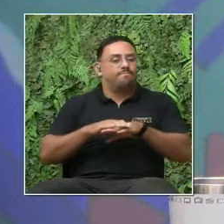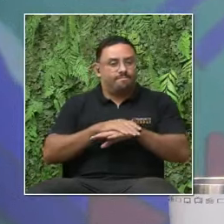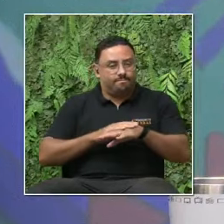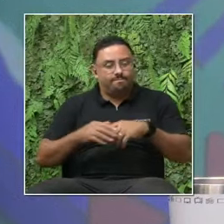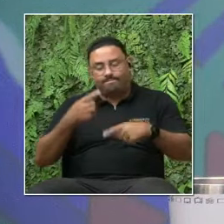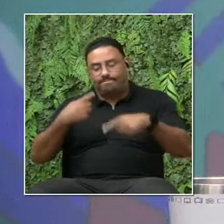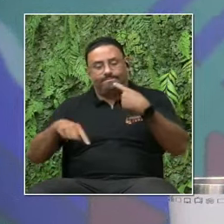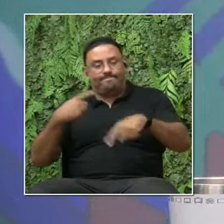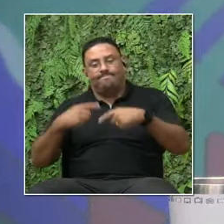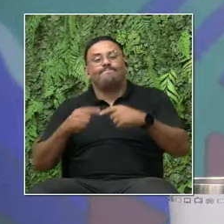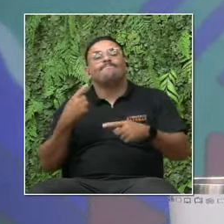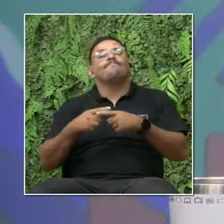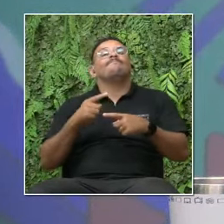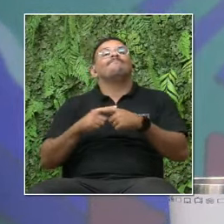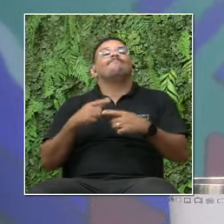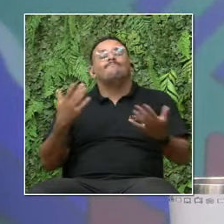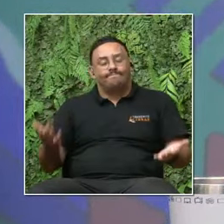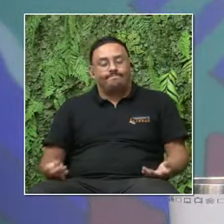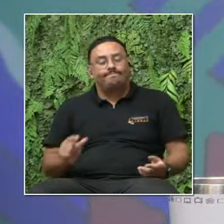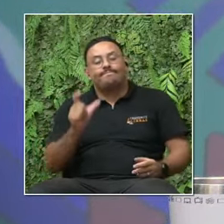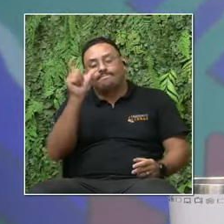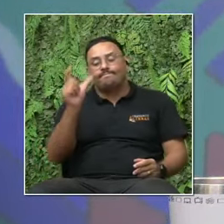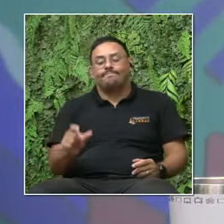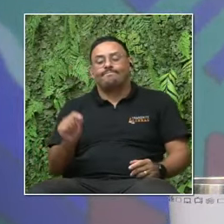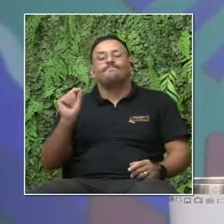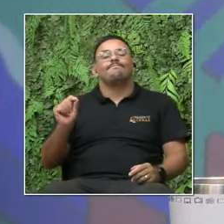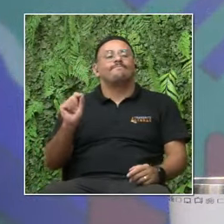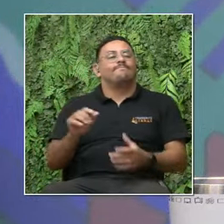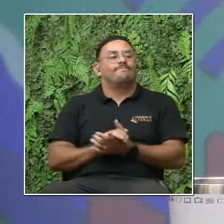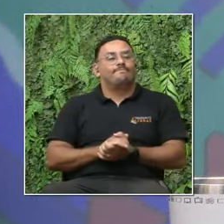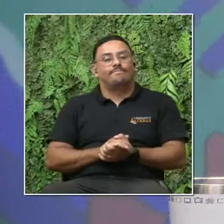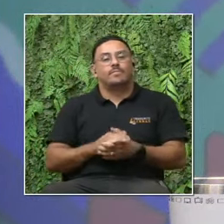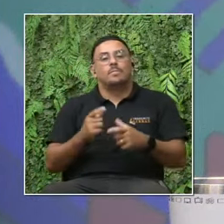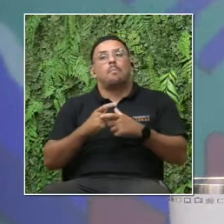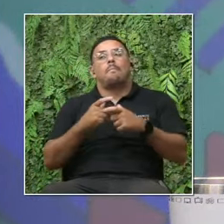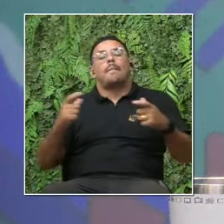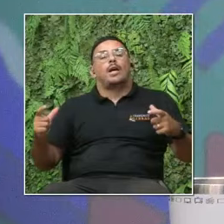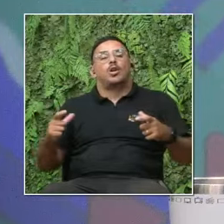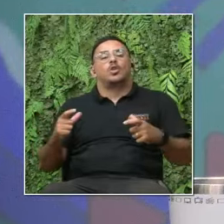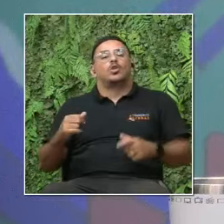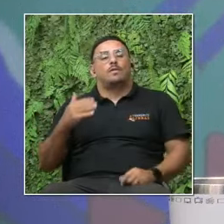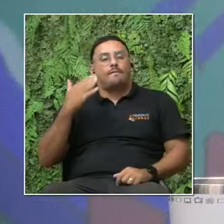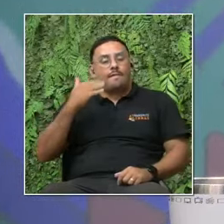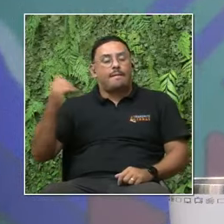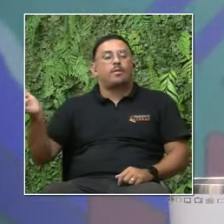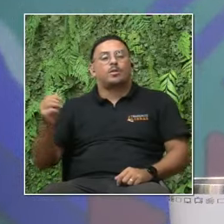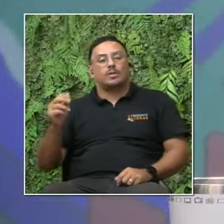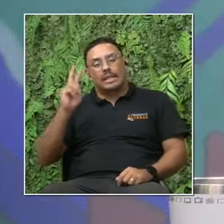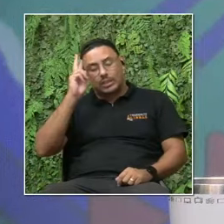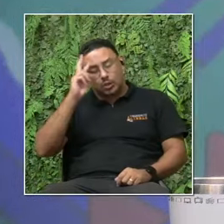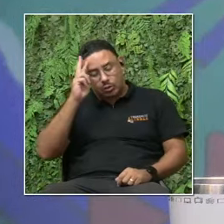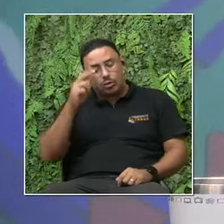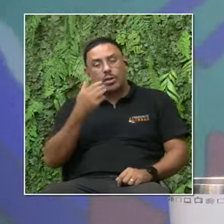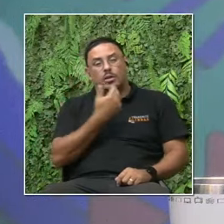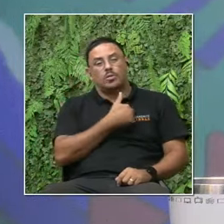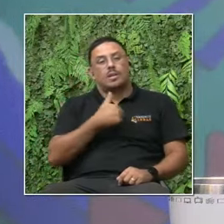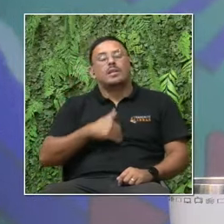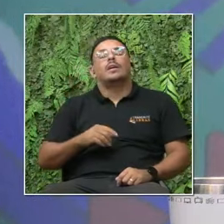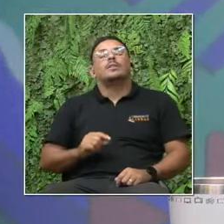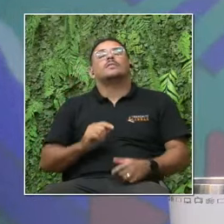discussão porque é o seguinte quem é o maior ídolo da hisória do